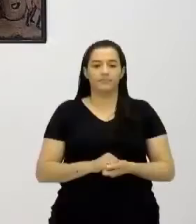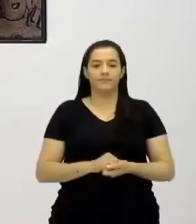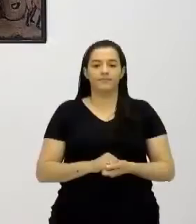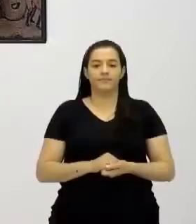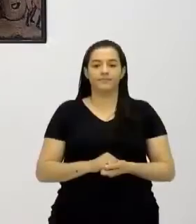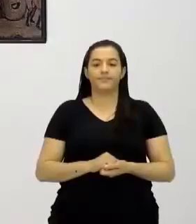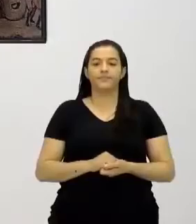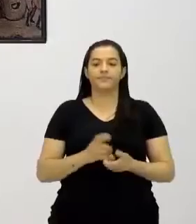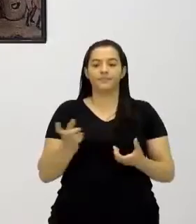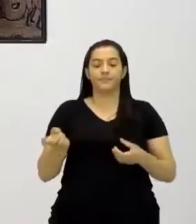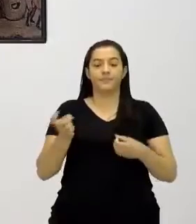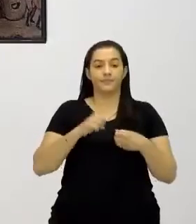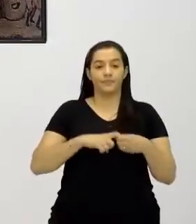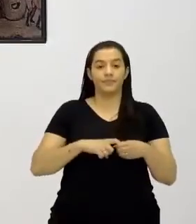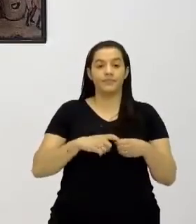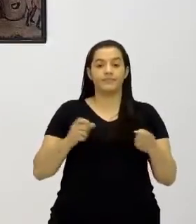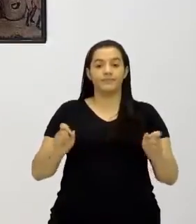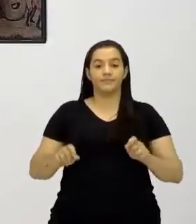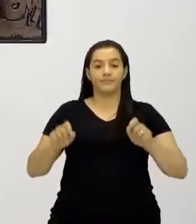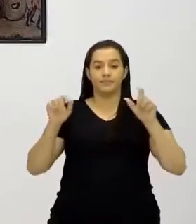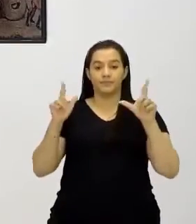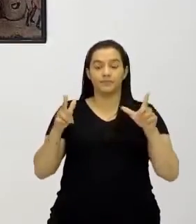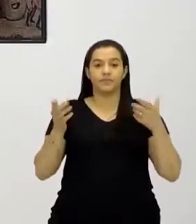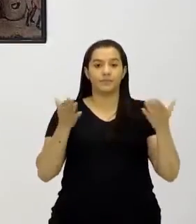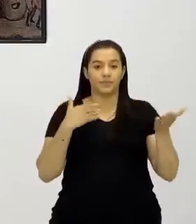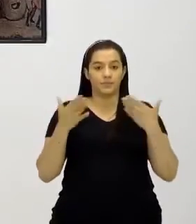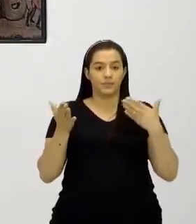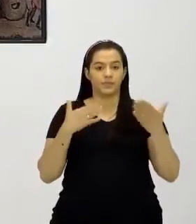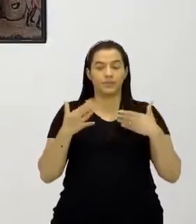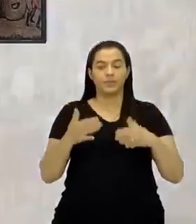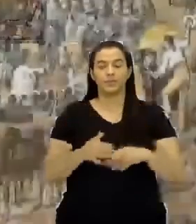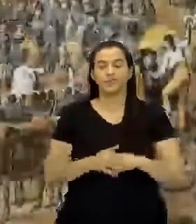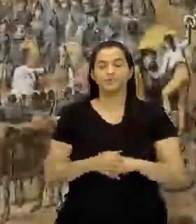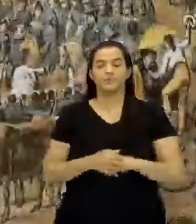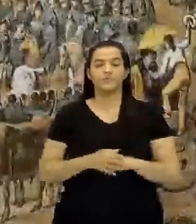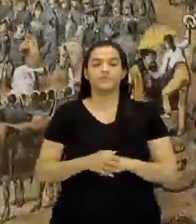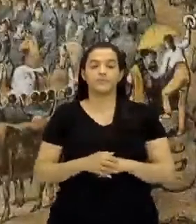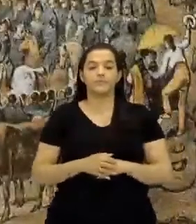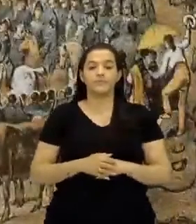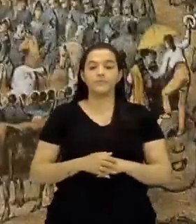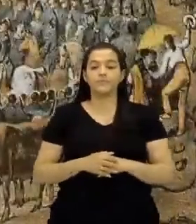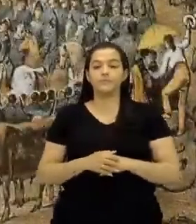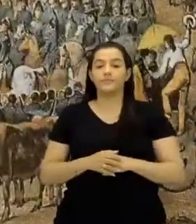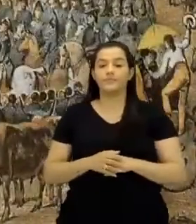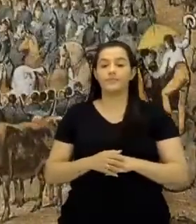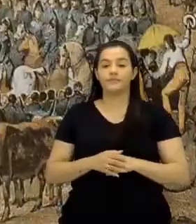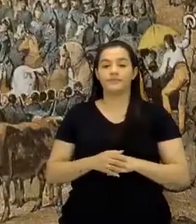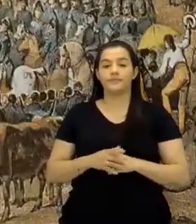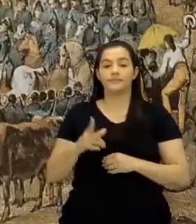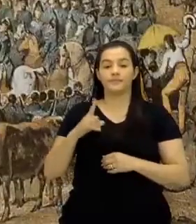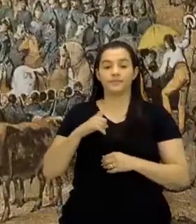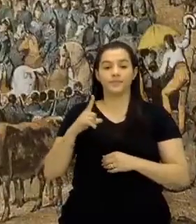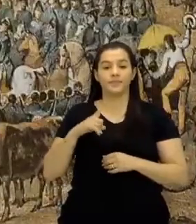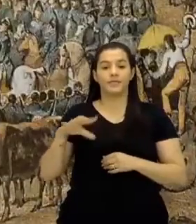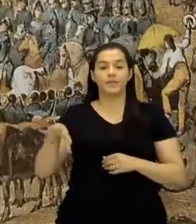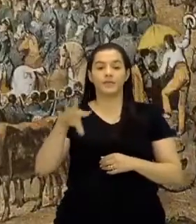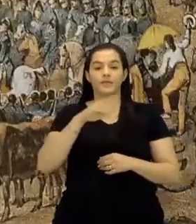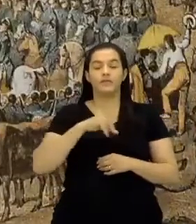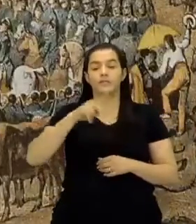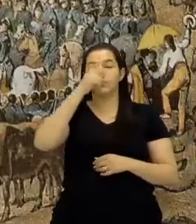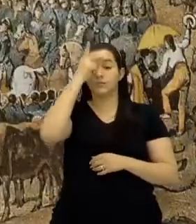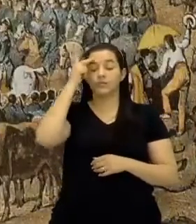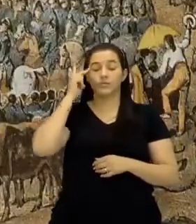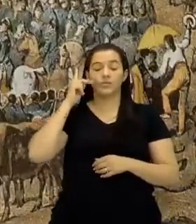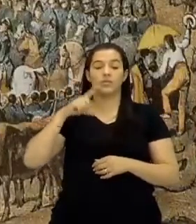cena. Voltamos. Então, eu vou colocar na tela para a gente conversar um pouquinho dessa imagem. Dá uma olhadinha. Olha lá. Então, quem são as pessoas